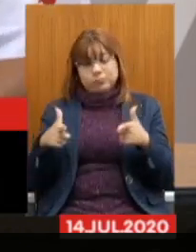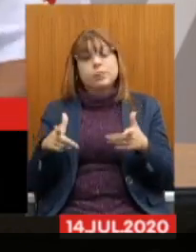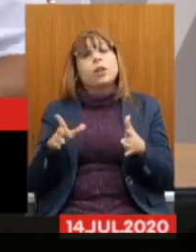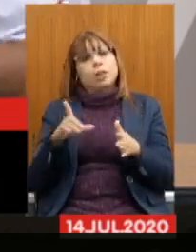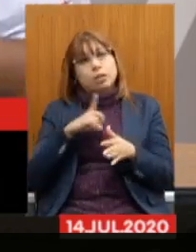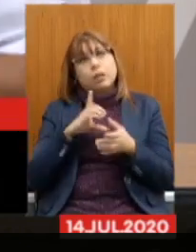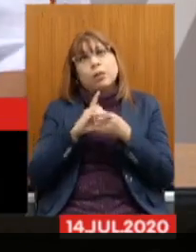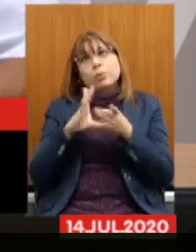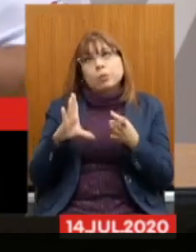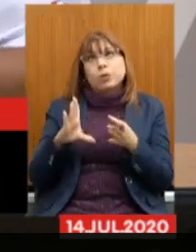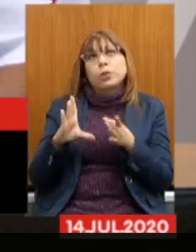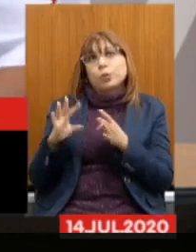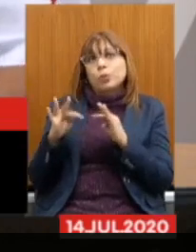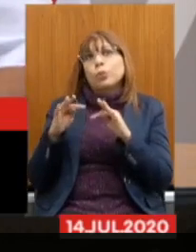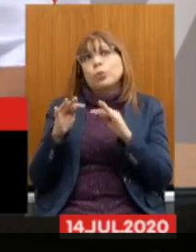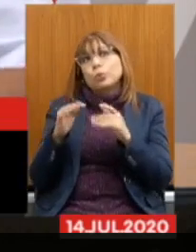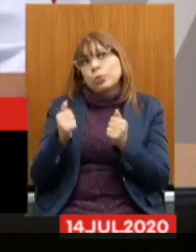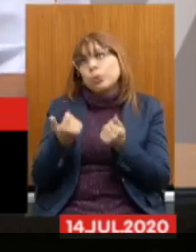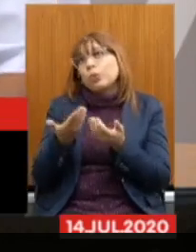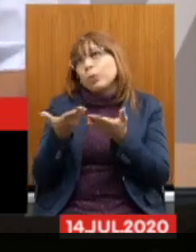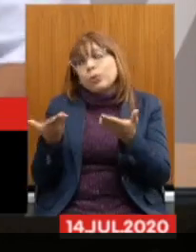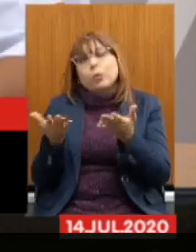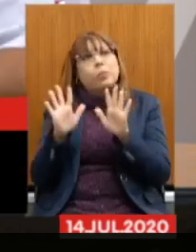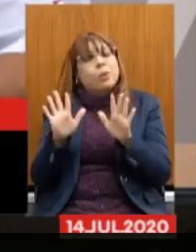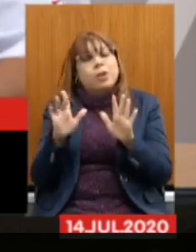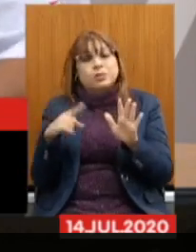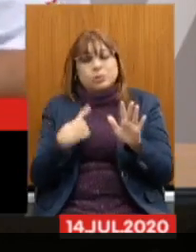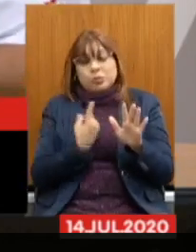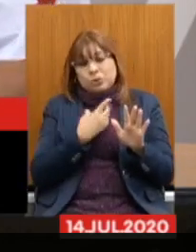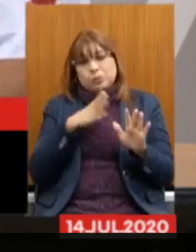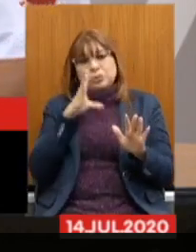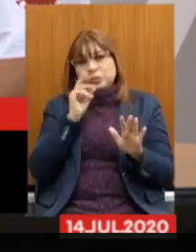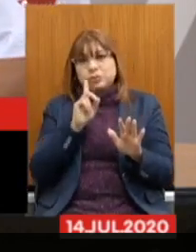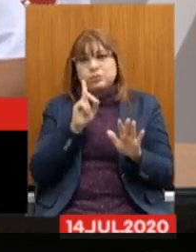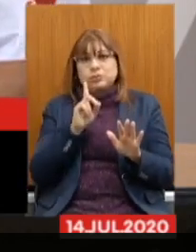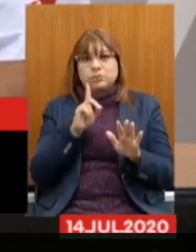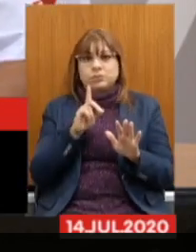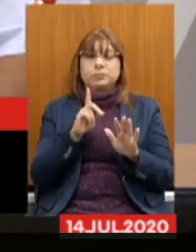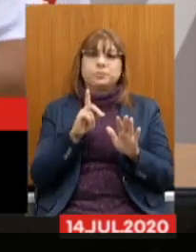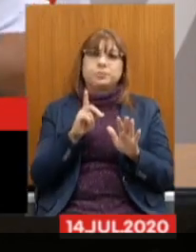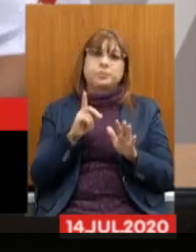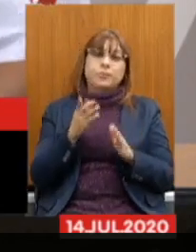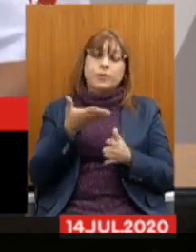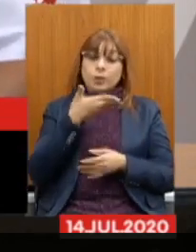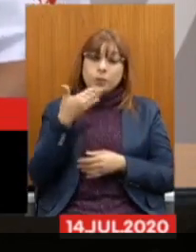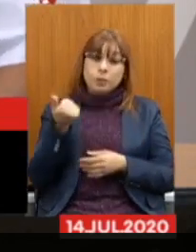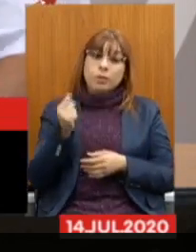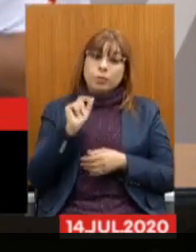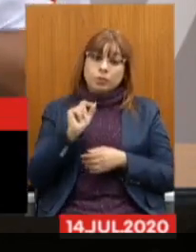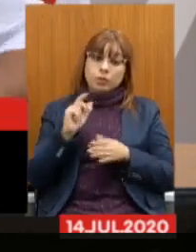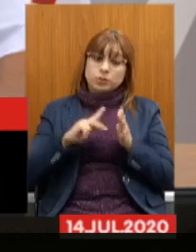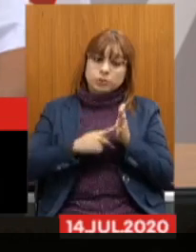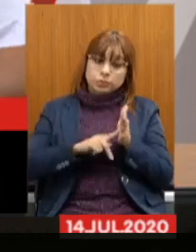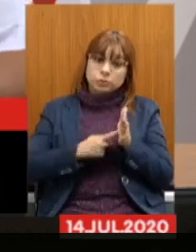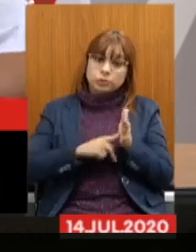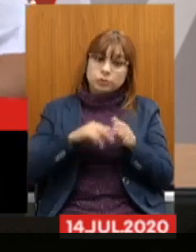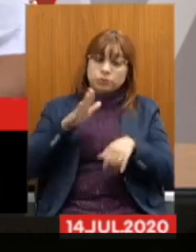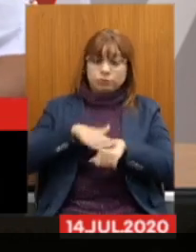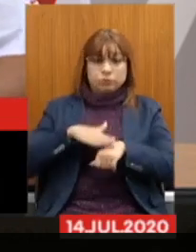entidades, mas com os servidores não é. E seria de uma forma antidemocrática os sindicatos decidirem por si